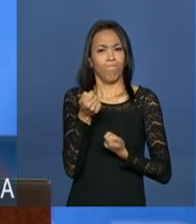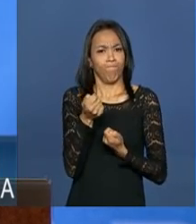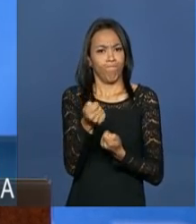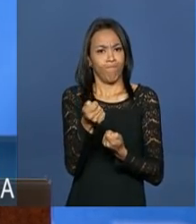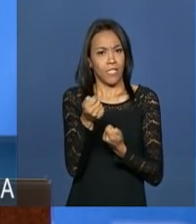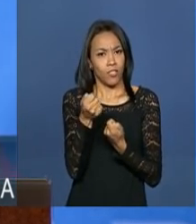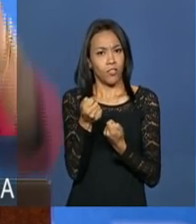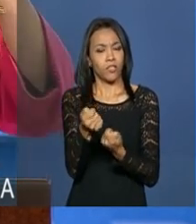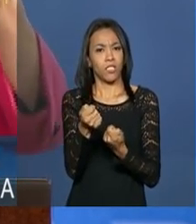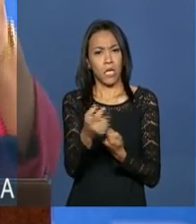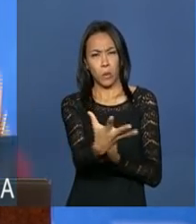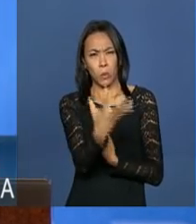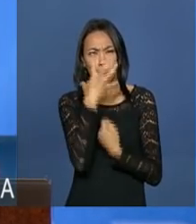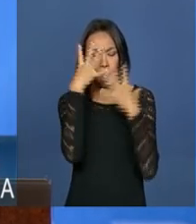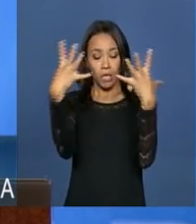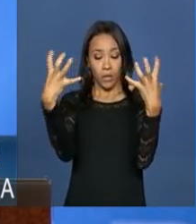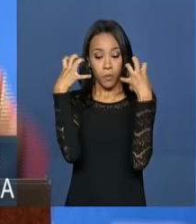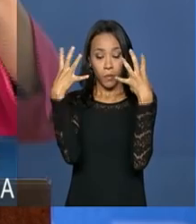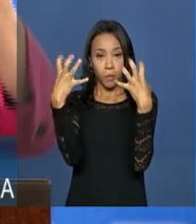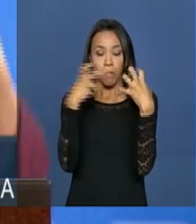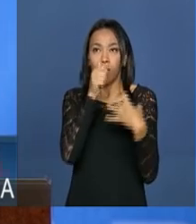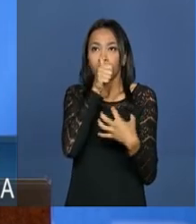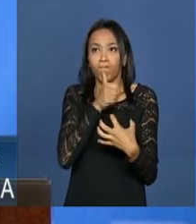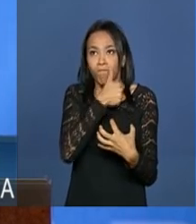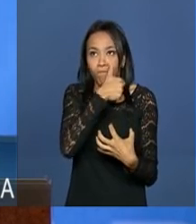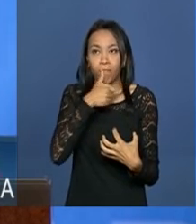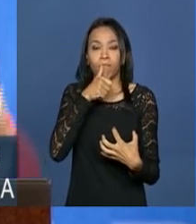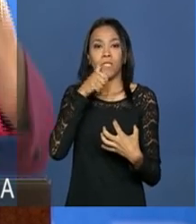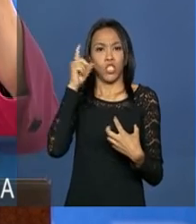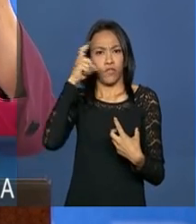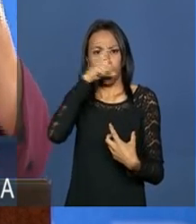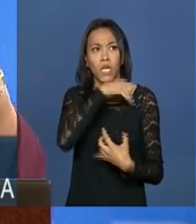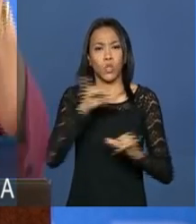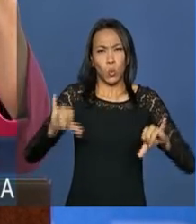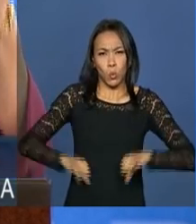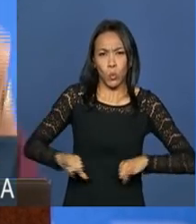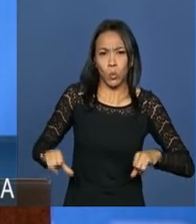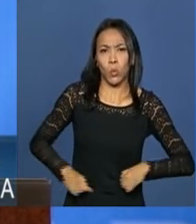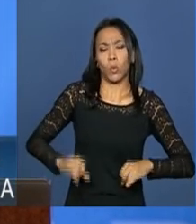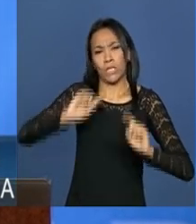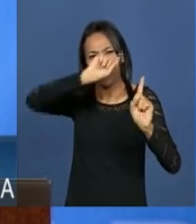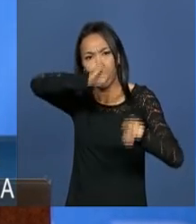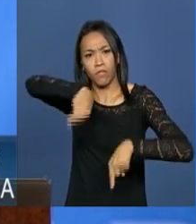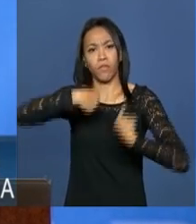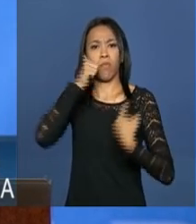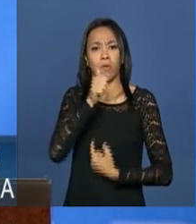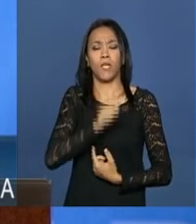à pressão, às dificuldades, às dores, enfrentar os